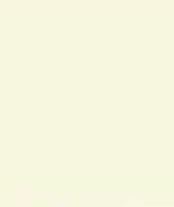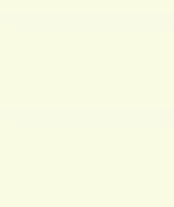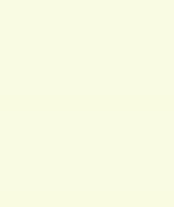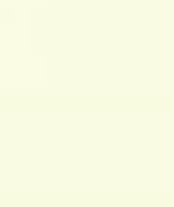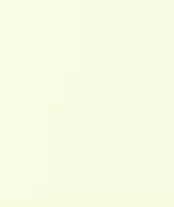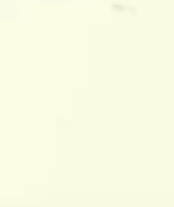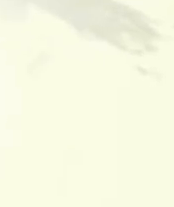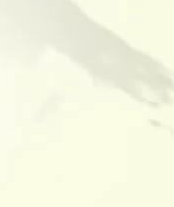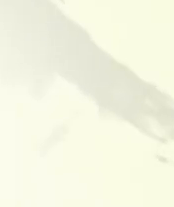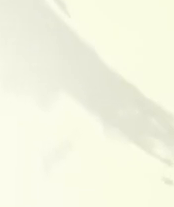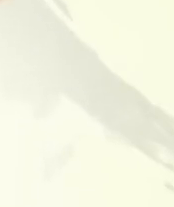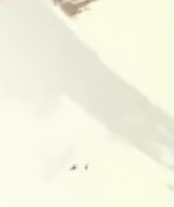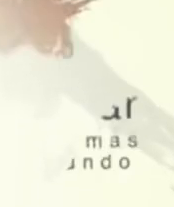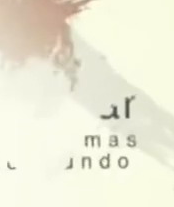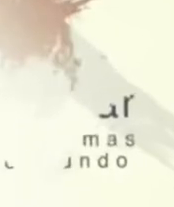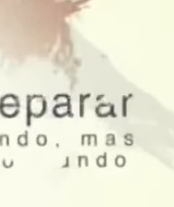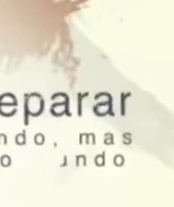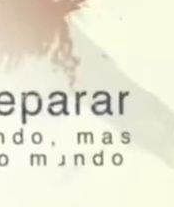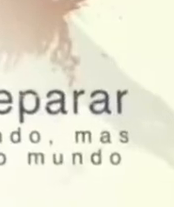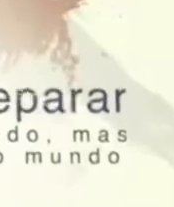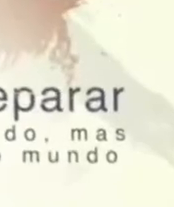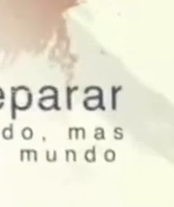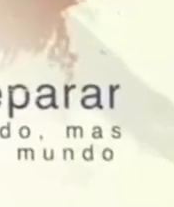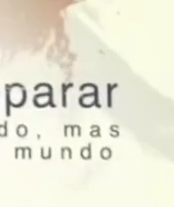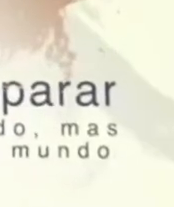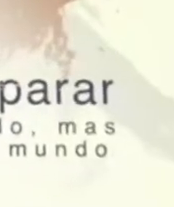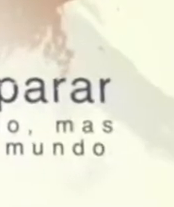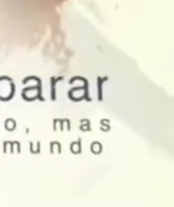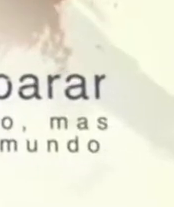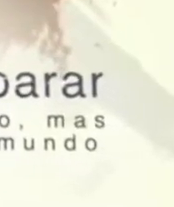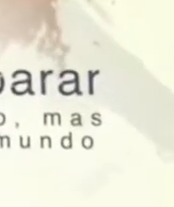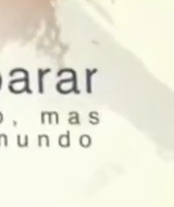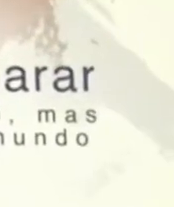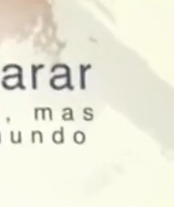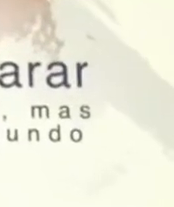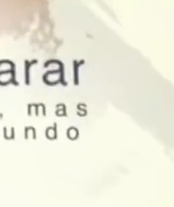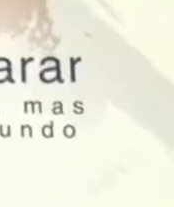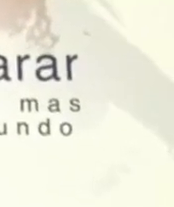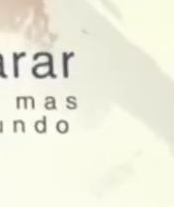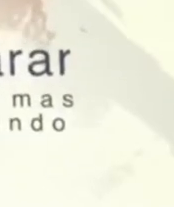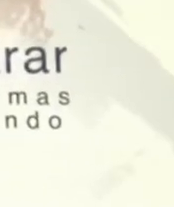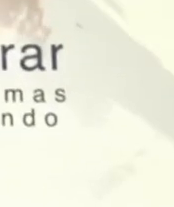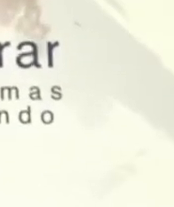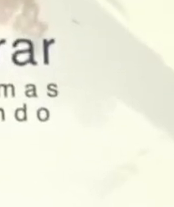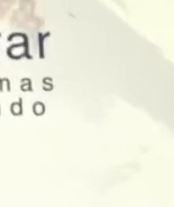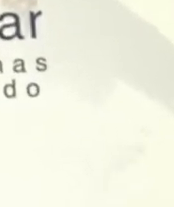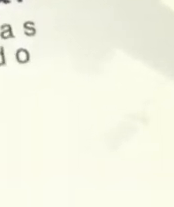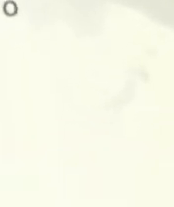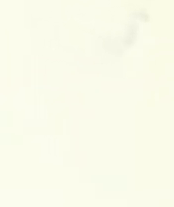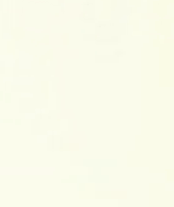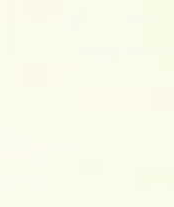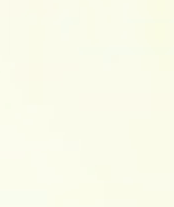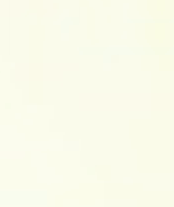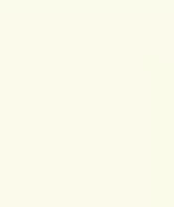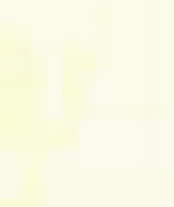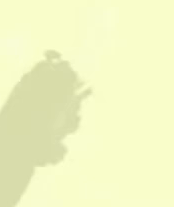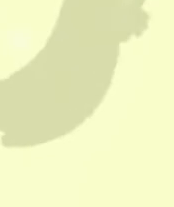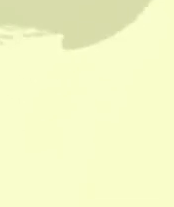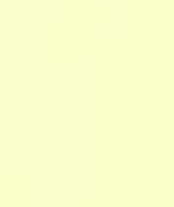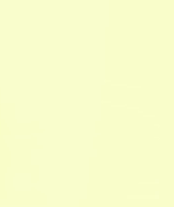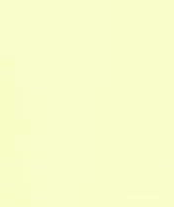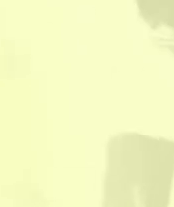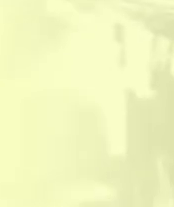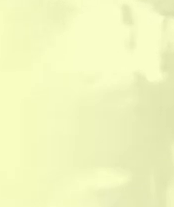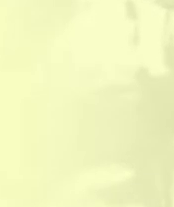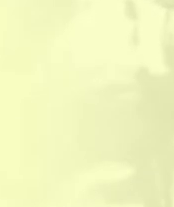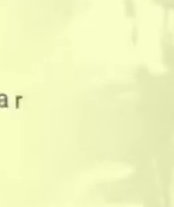A gente precisa preparar as crianças para o mundo, mas também defendê-las do mundo. Sim. É